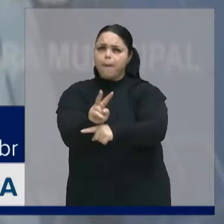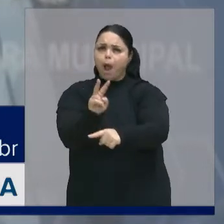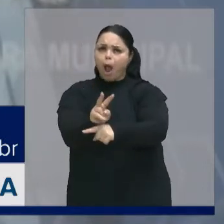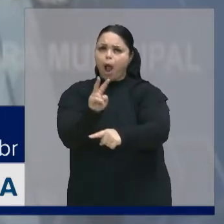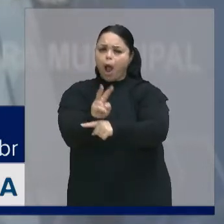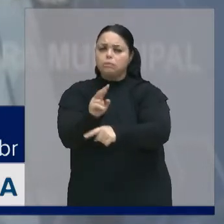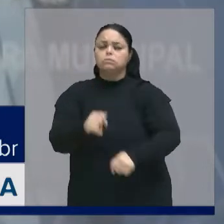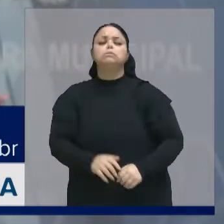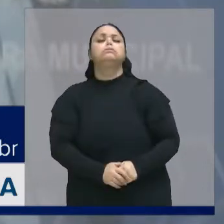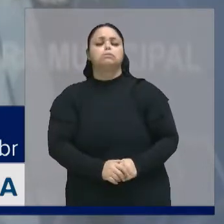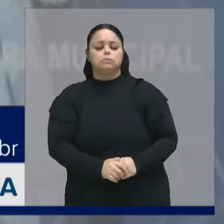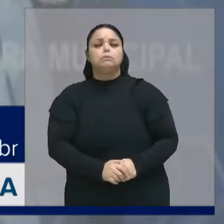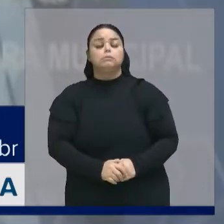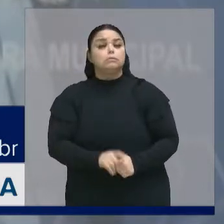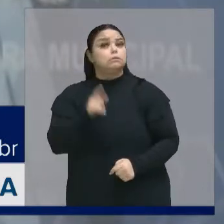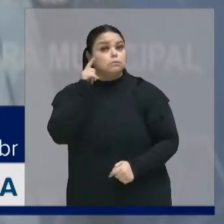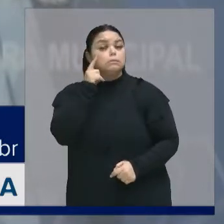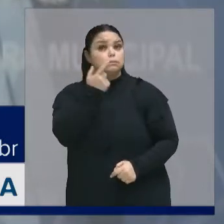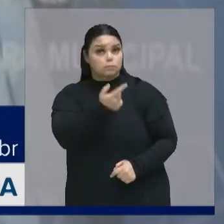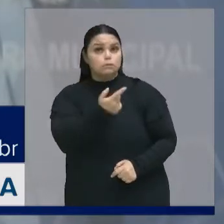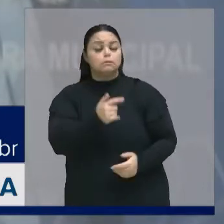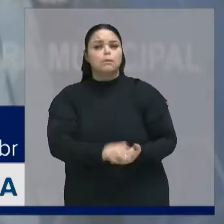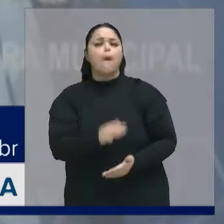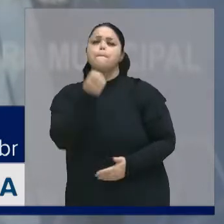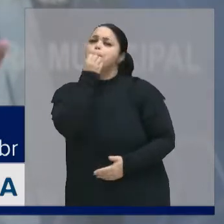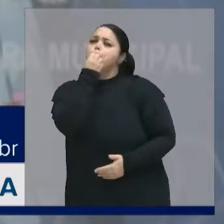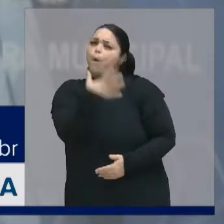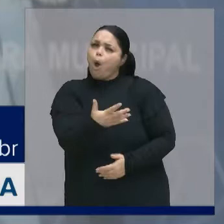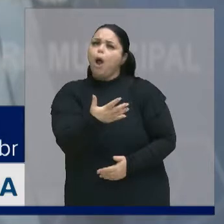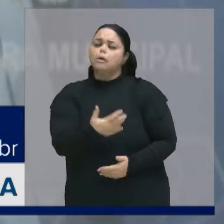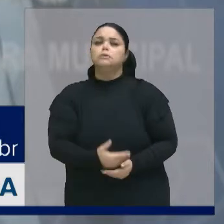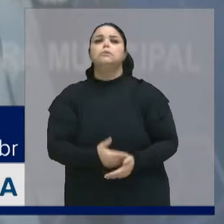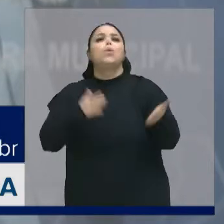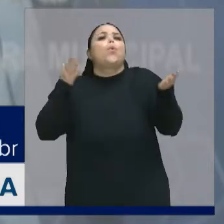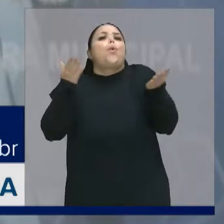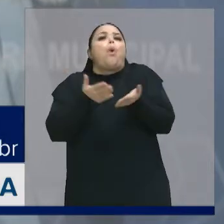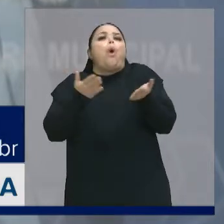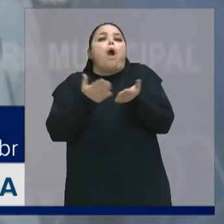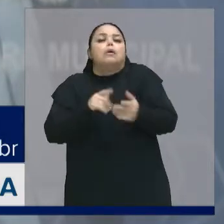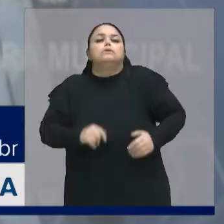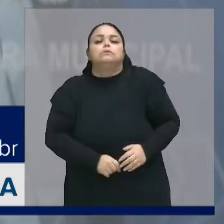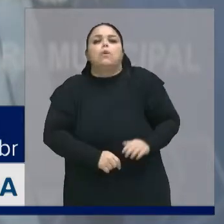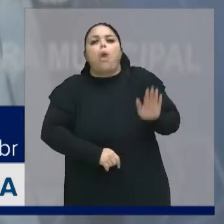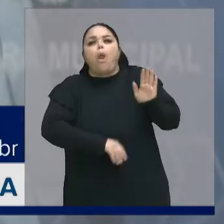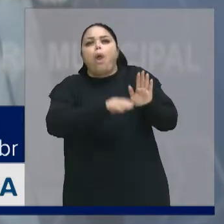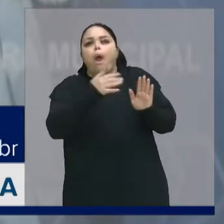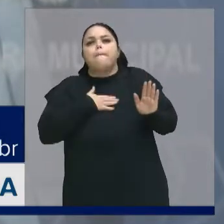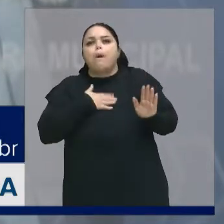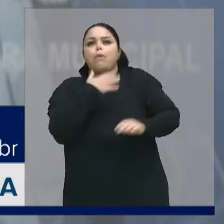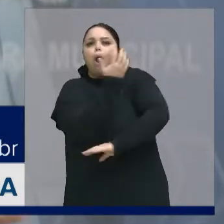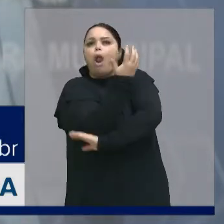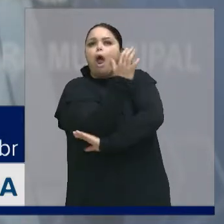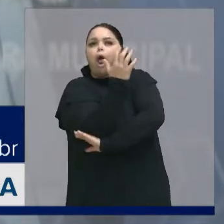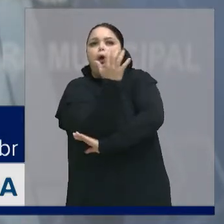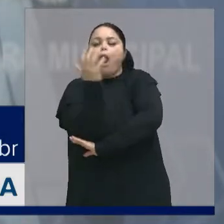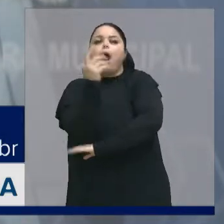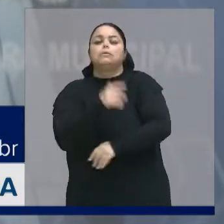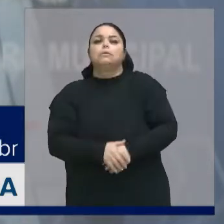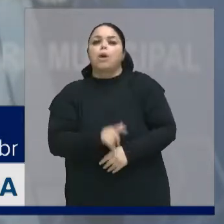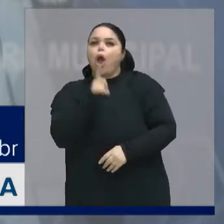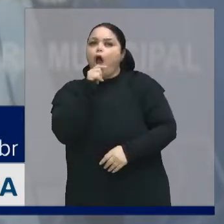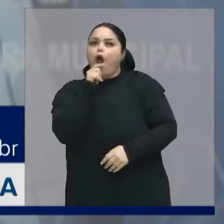E quero que vocês vejam uma coisa boa hoje, né? Relacionada ao meio ambiente, relacionada à